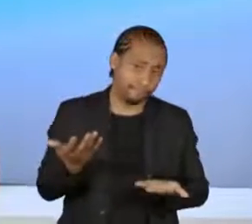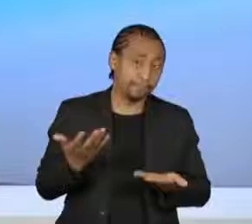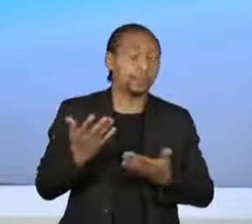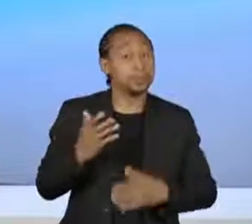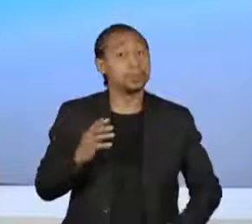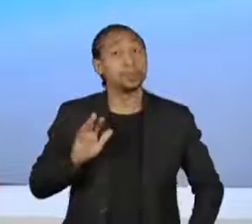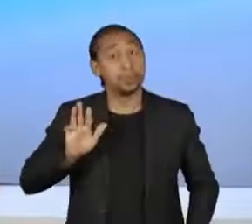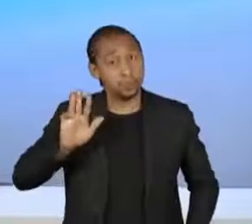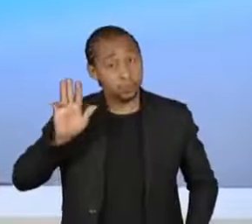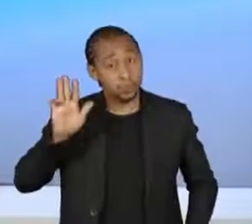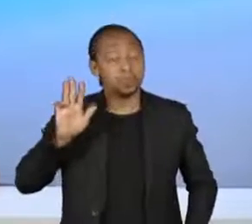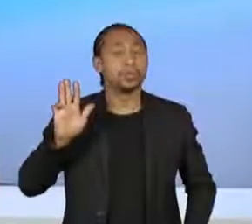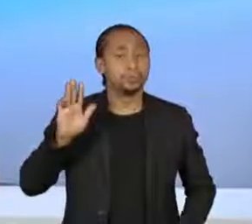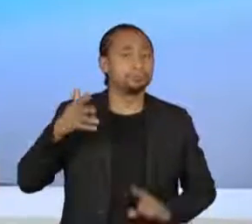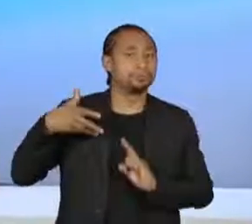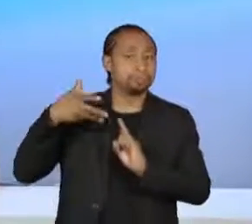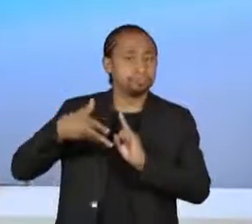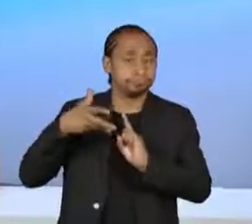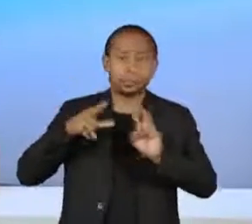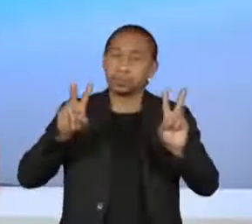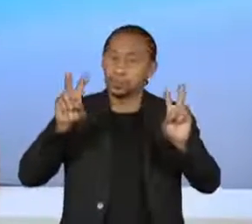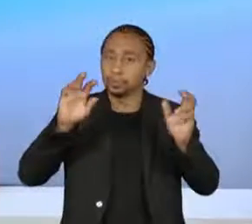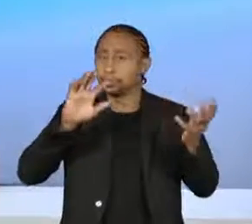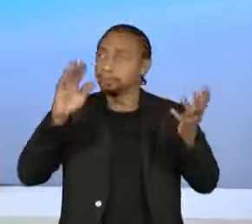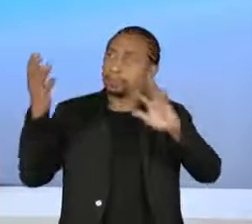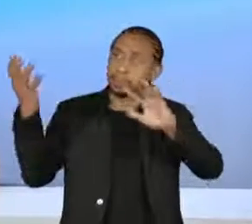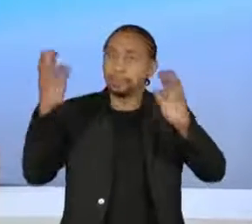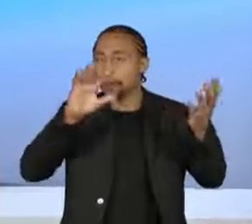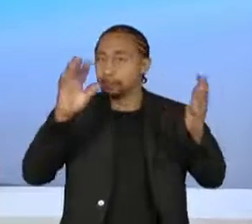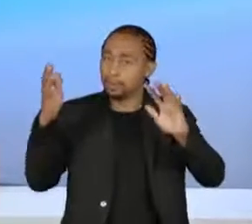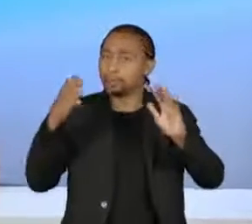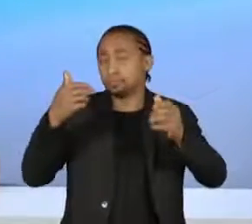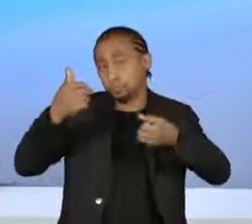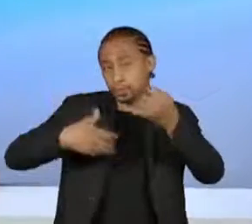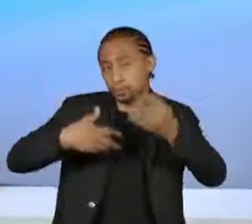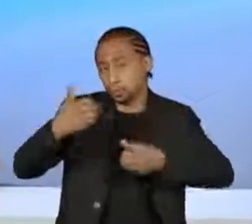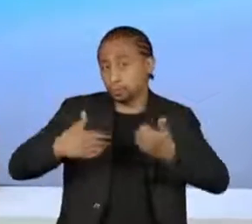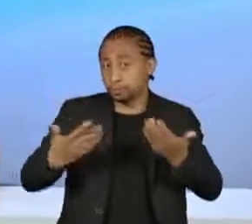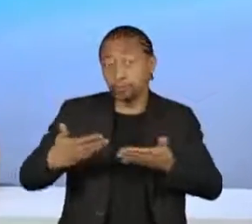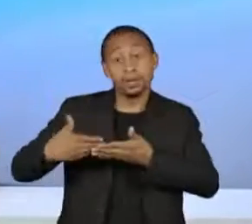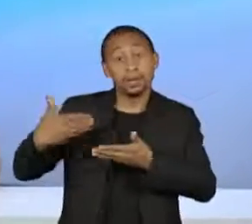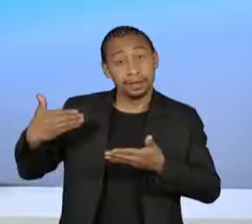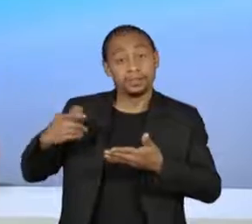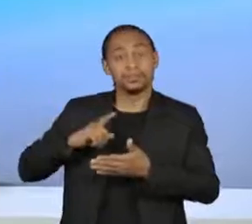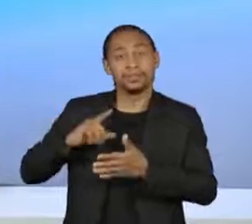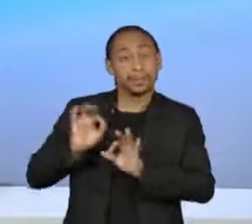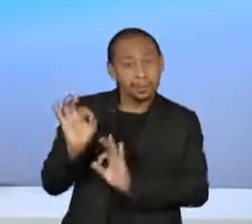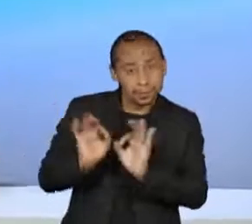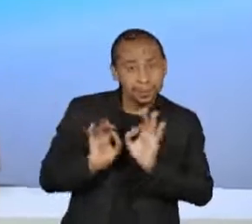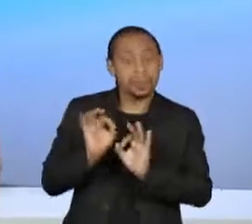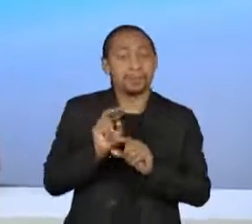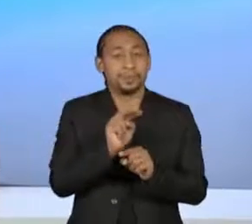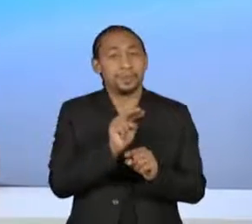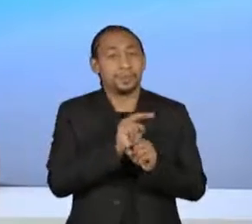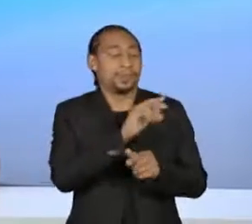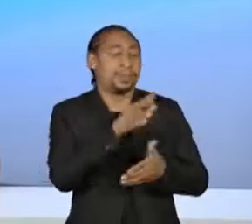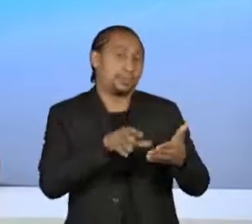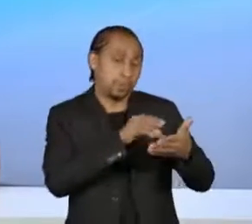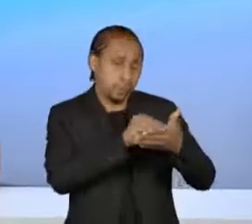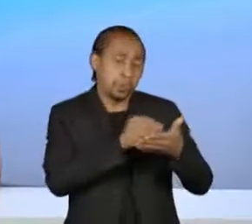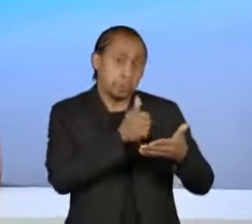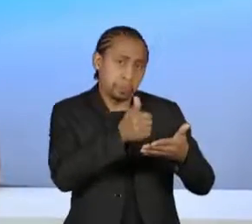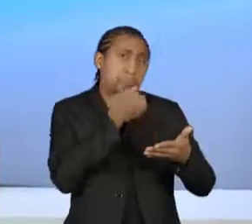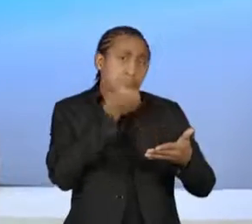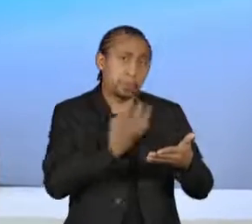falou bastante da questão ambiental e climática. A gente teve a história de sucesso do plano PPCDAM para a Amazônia, né? Mas agora o contexto